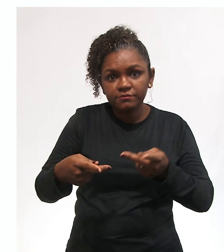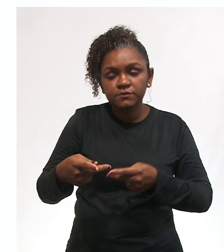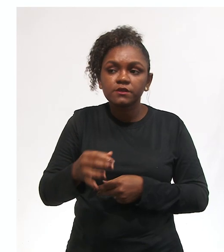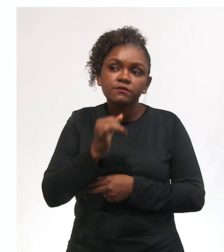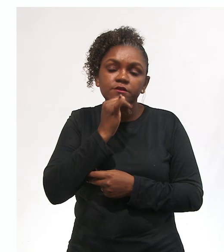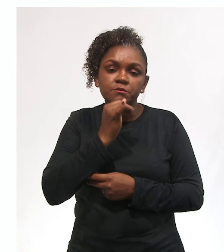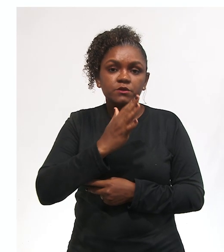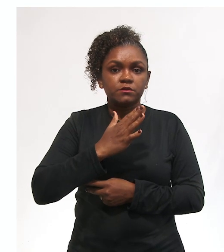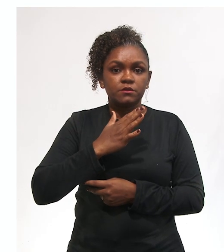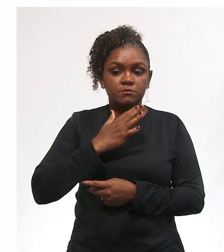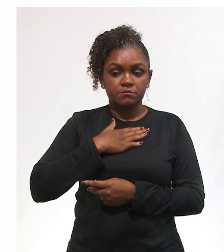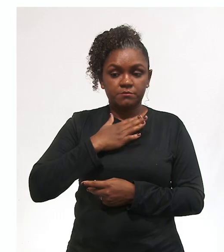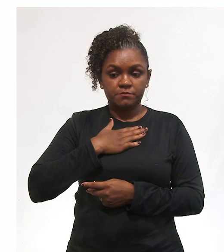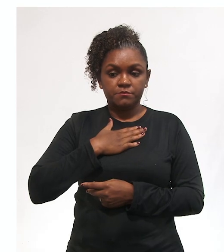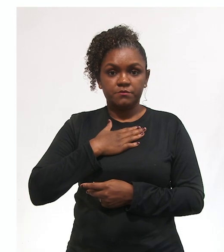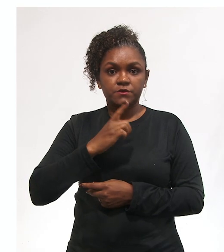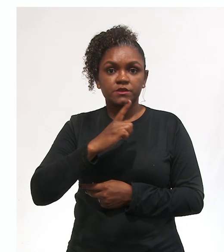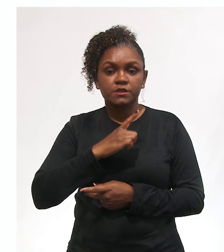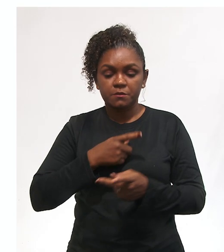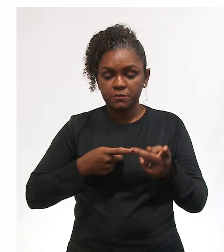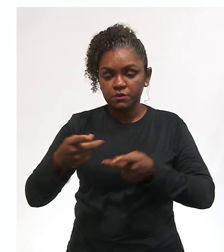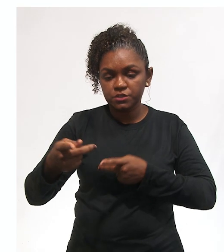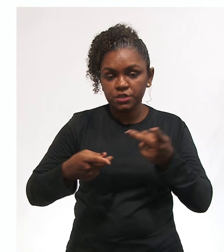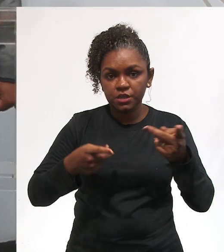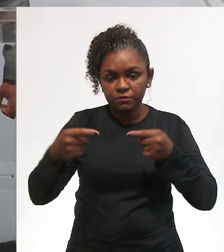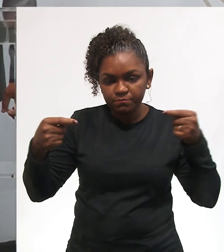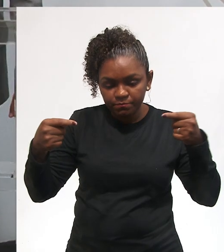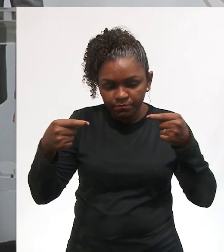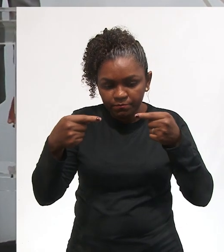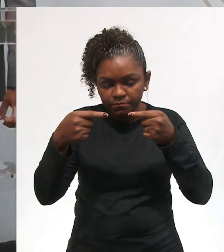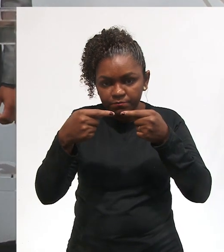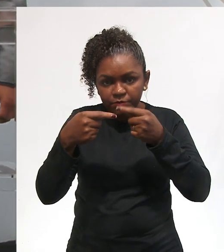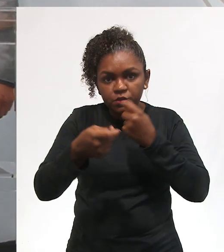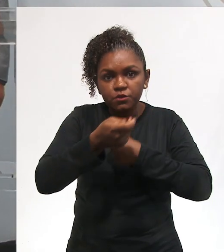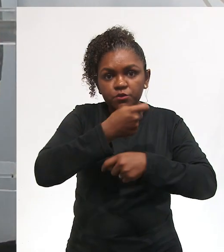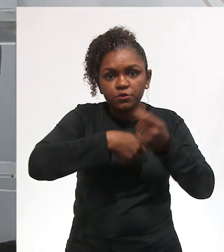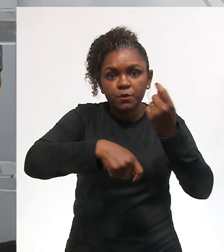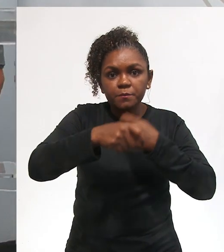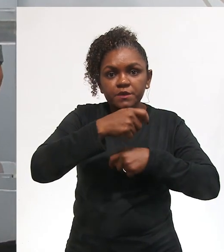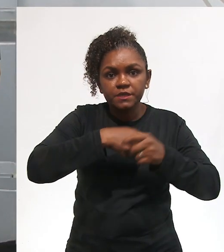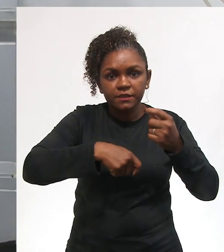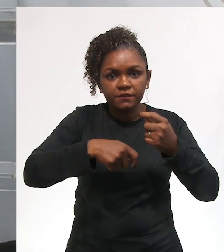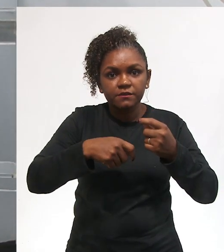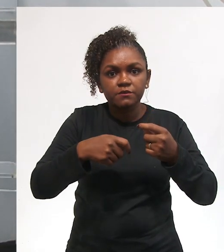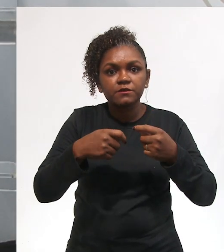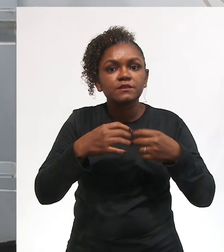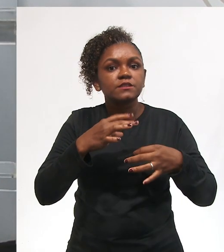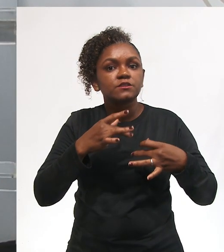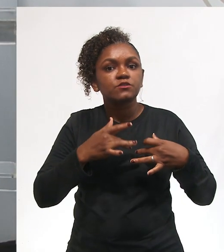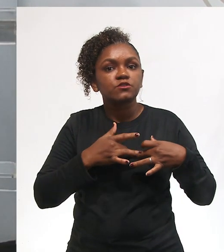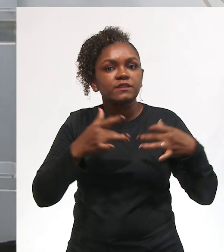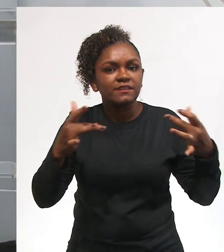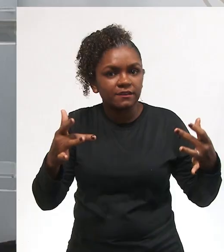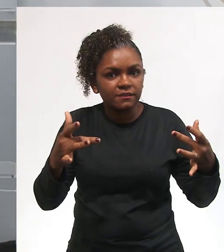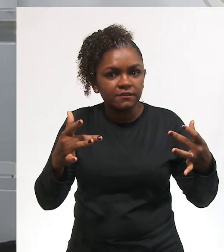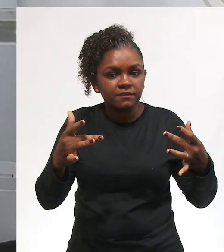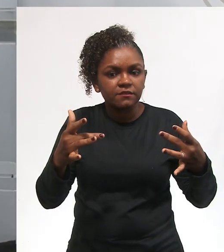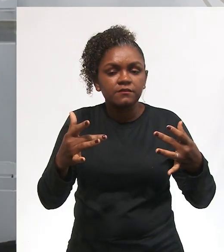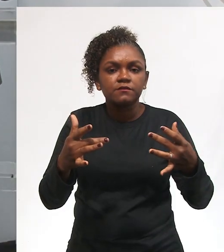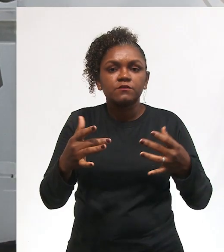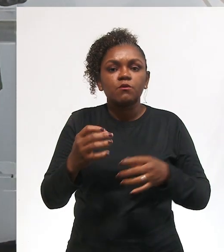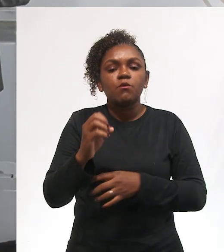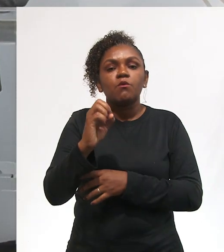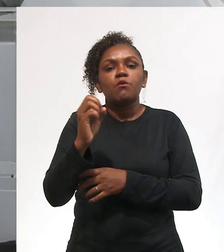projeto ligado à economia solidária, né? ou seja, você, ou